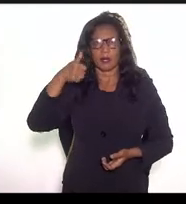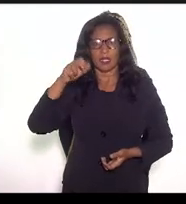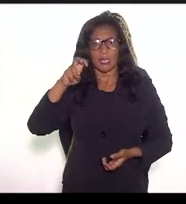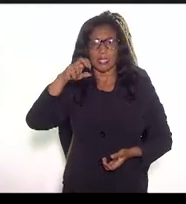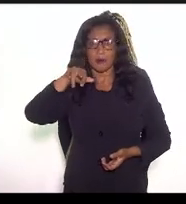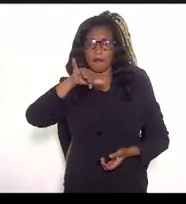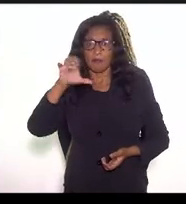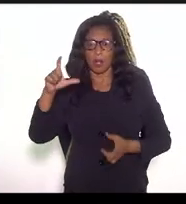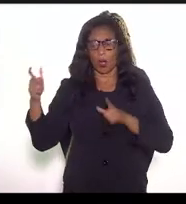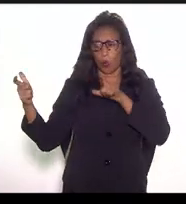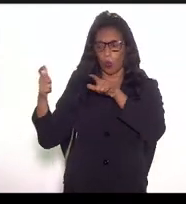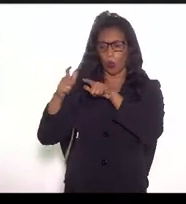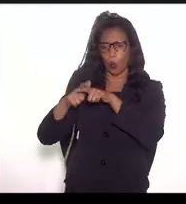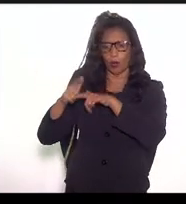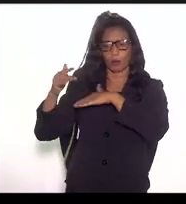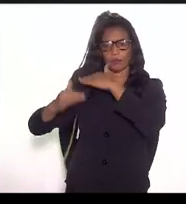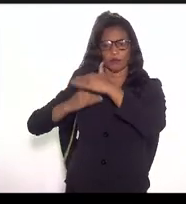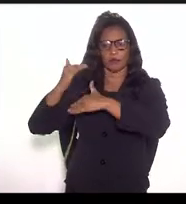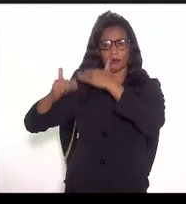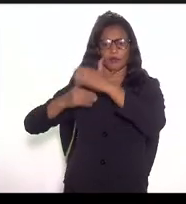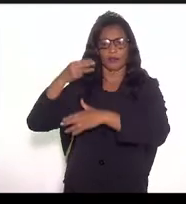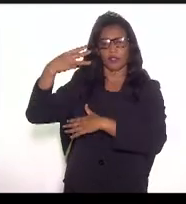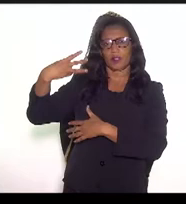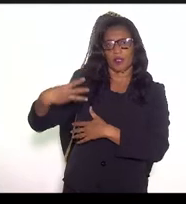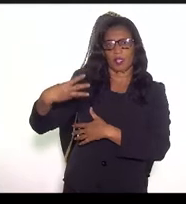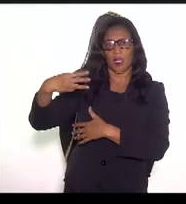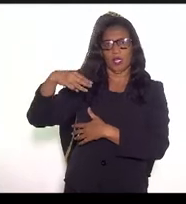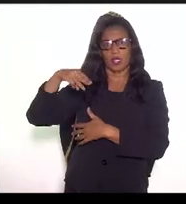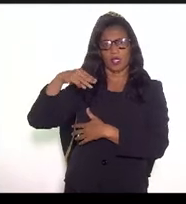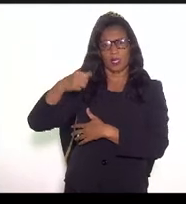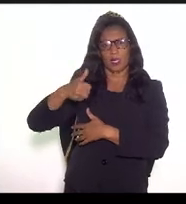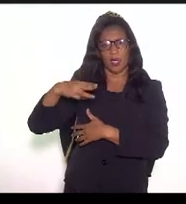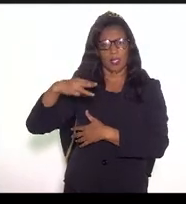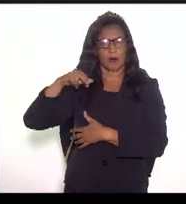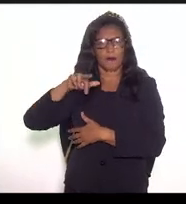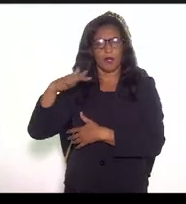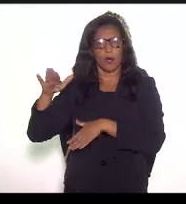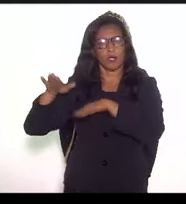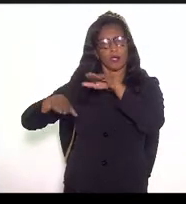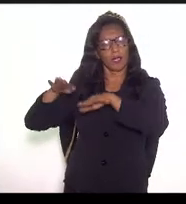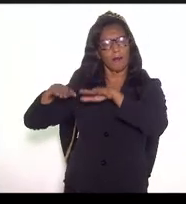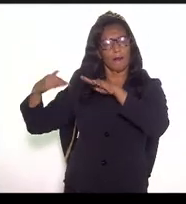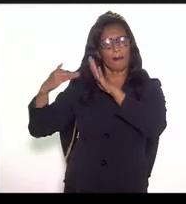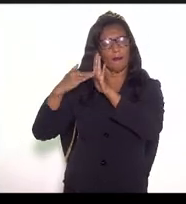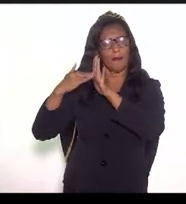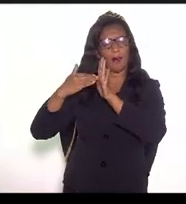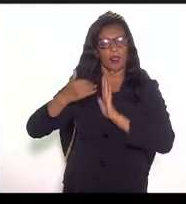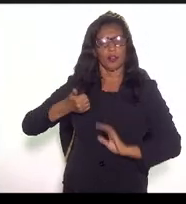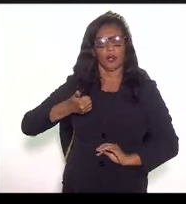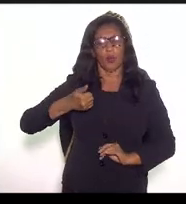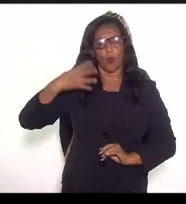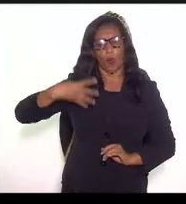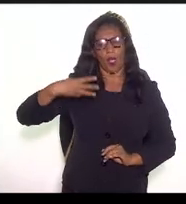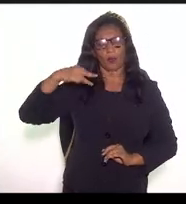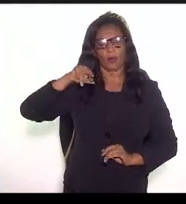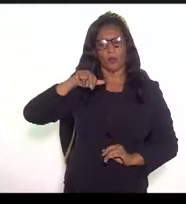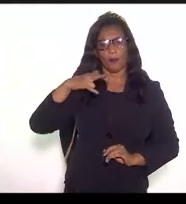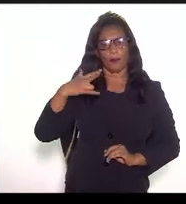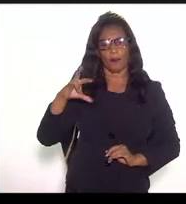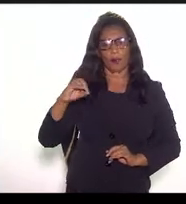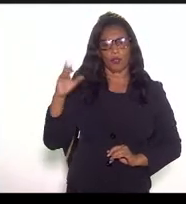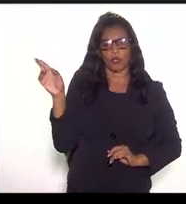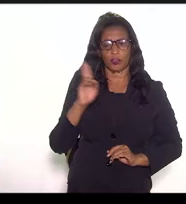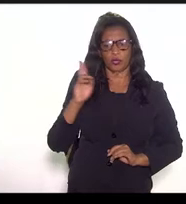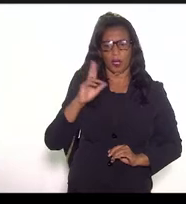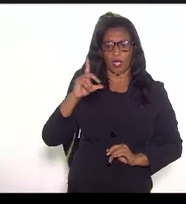pequena, a gente já fez 105 operações e aproximadamente 13 milhões. E da média, a gente já fez 4 operações e aproximadamente 4 milhões de